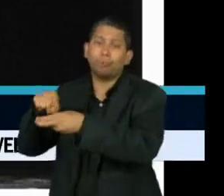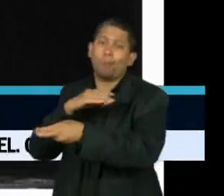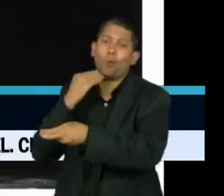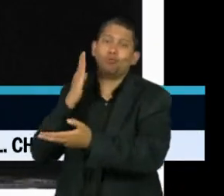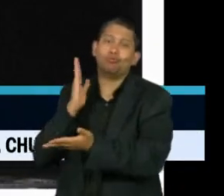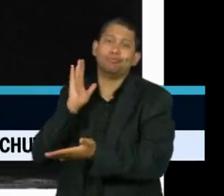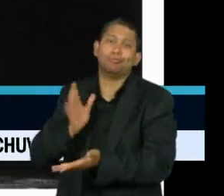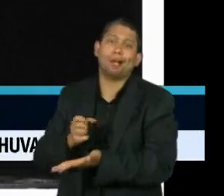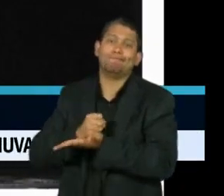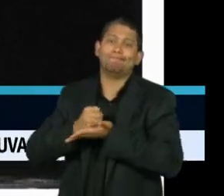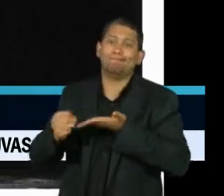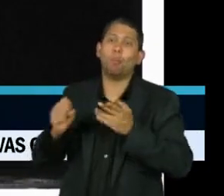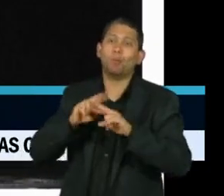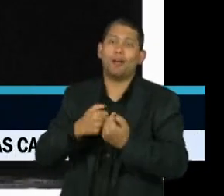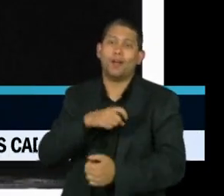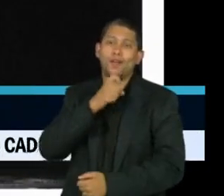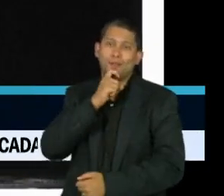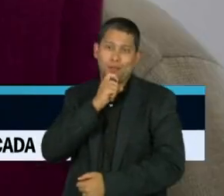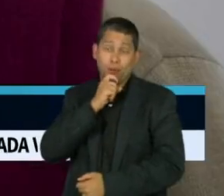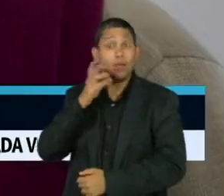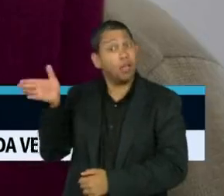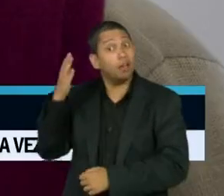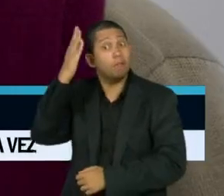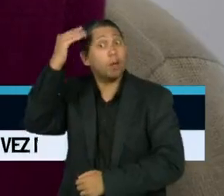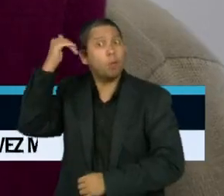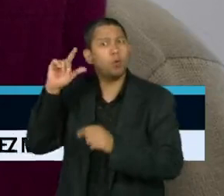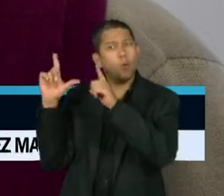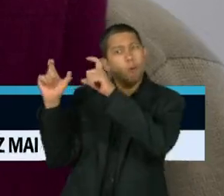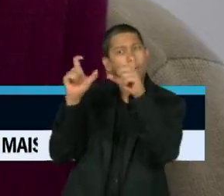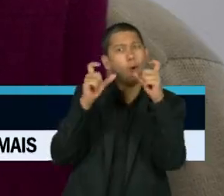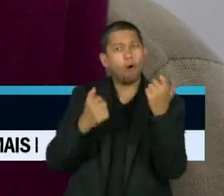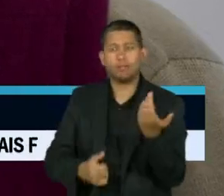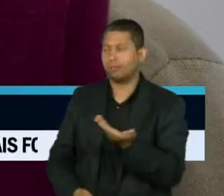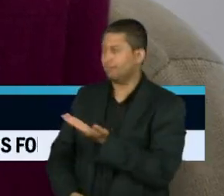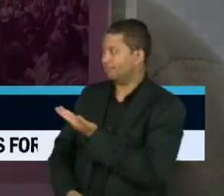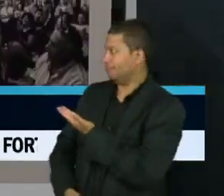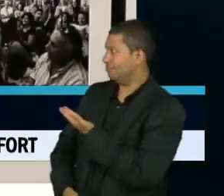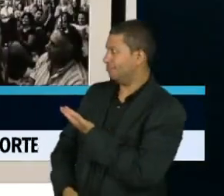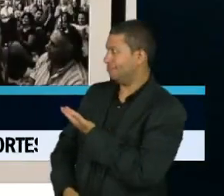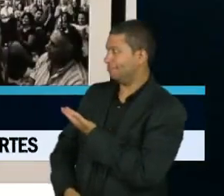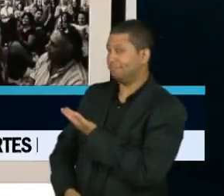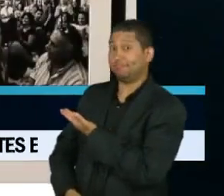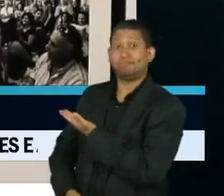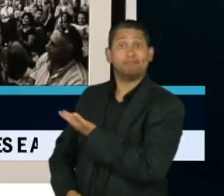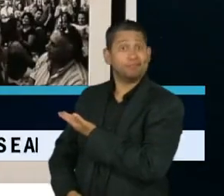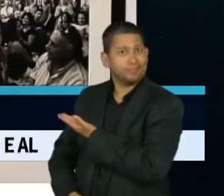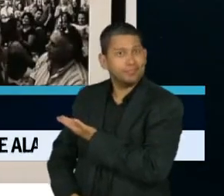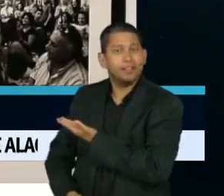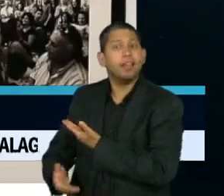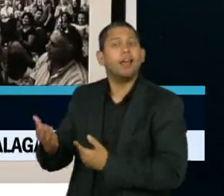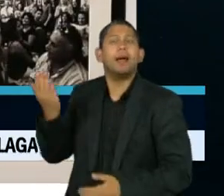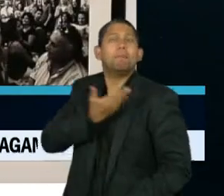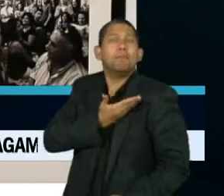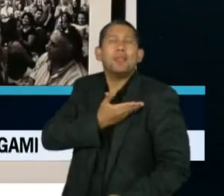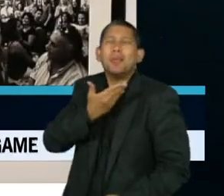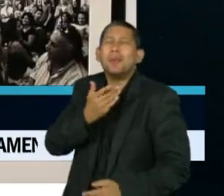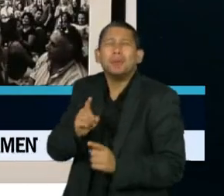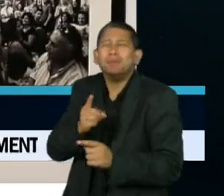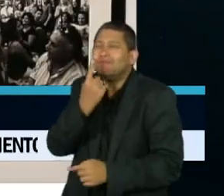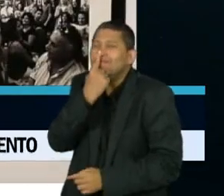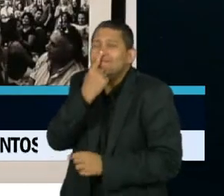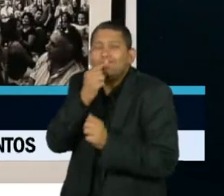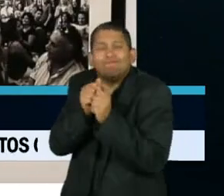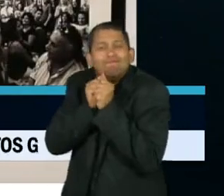históricos em preto e branco de estrelas do Flamengo como violinista Paco de lucía um dos melhores amigos do